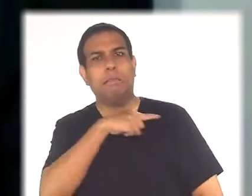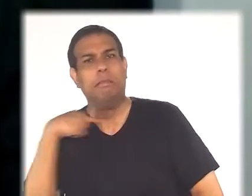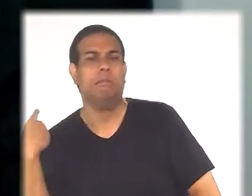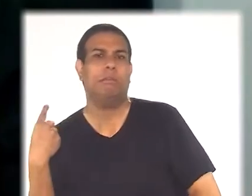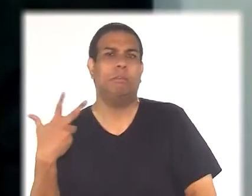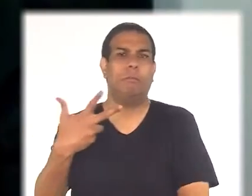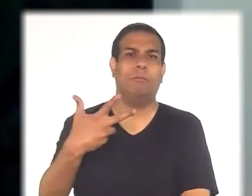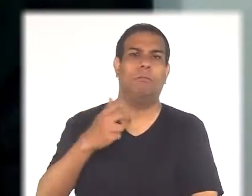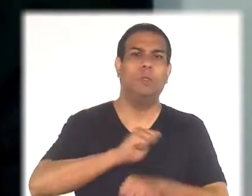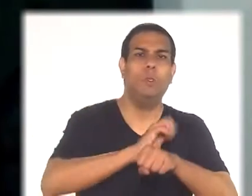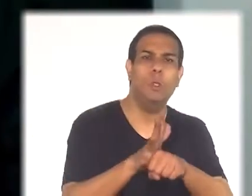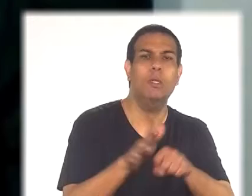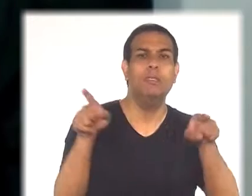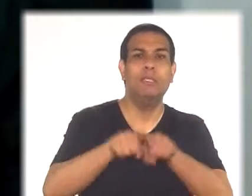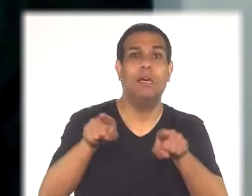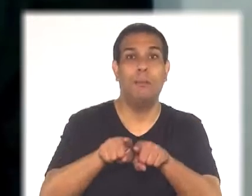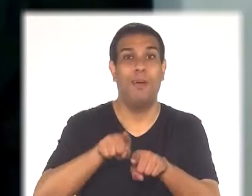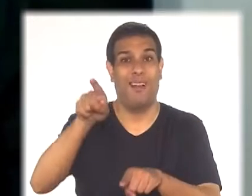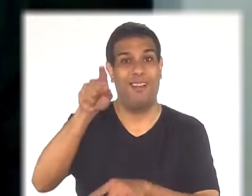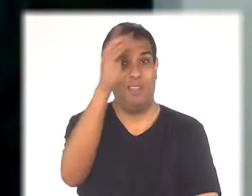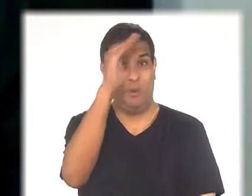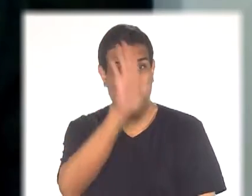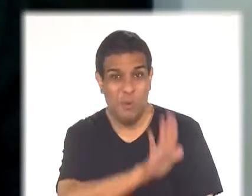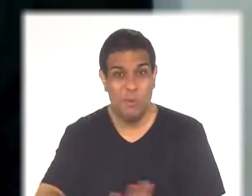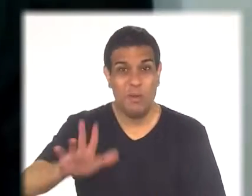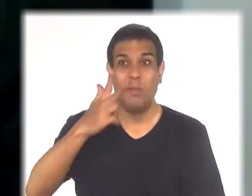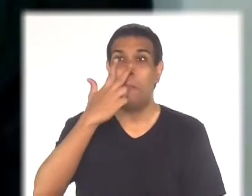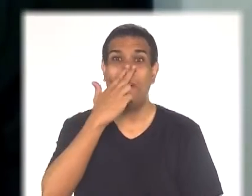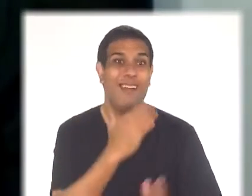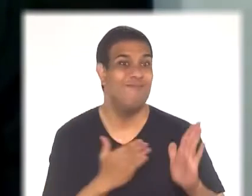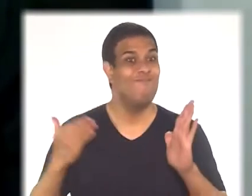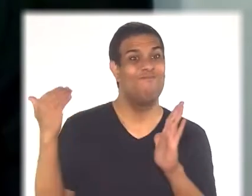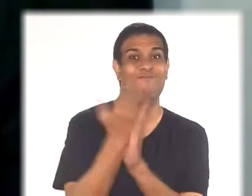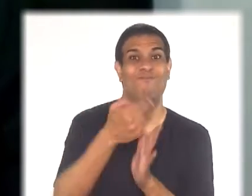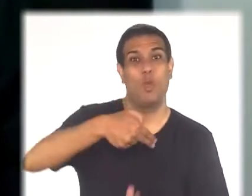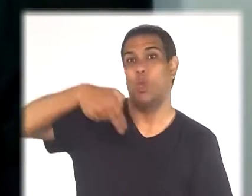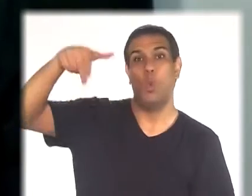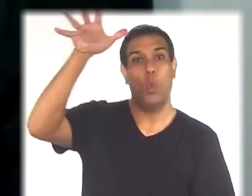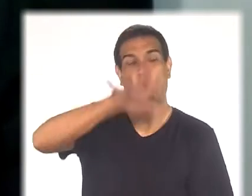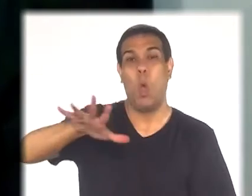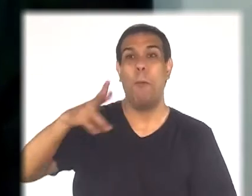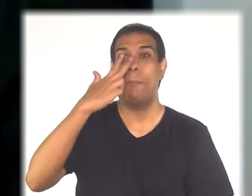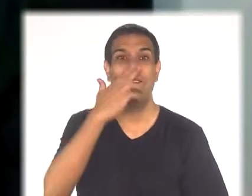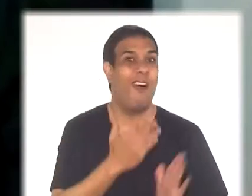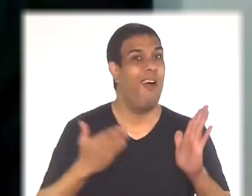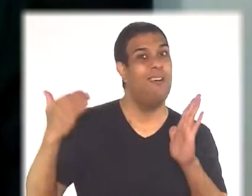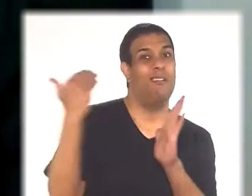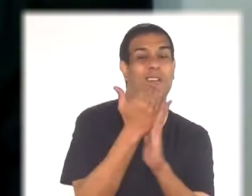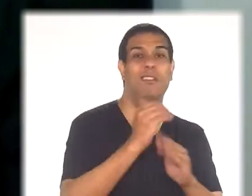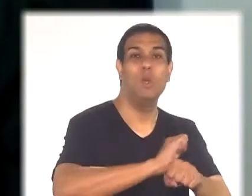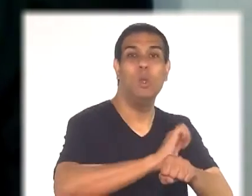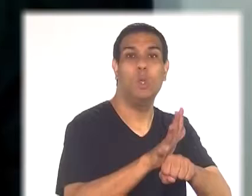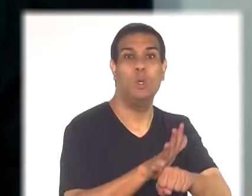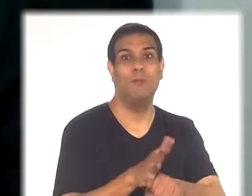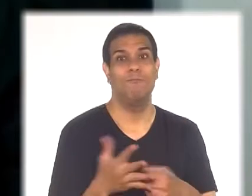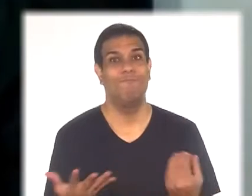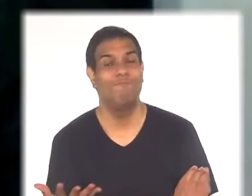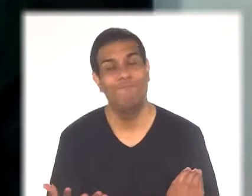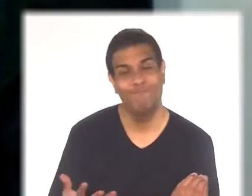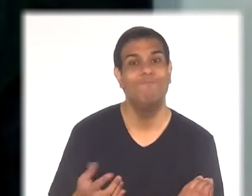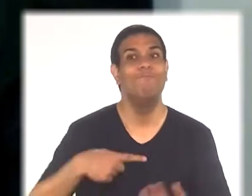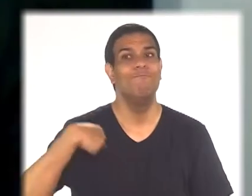vai ter a vacina, nos estados do norte, que é mais ou menos o que acontece com a influenza também, que é uma outra